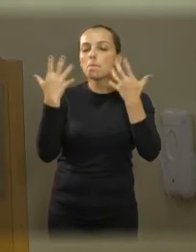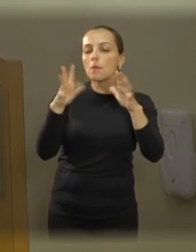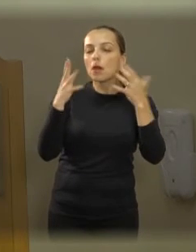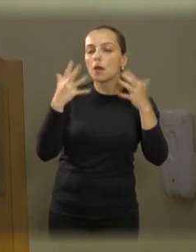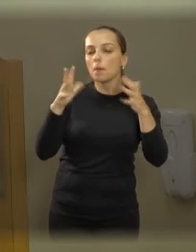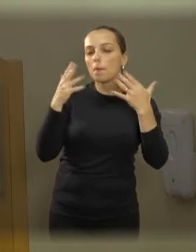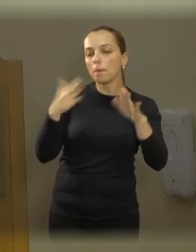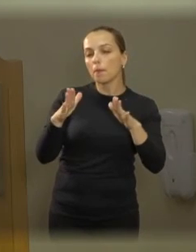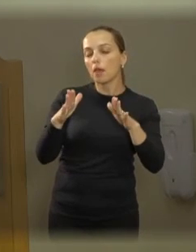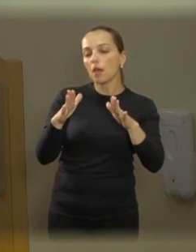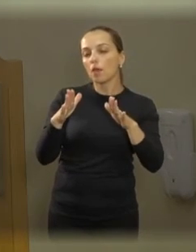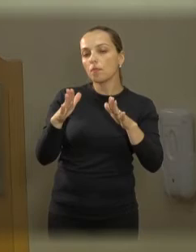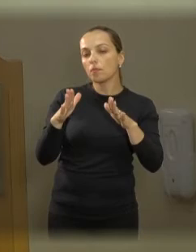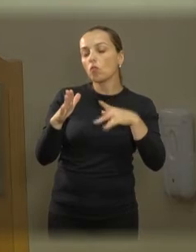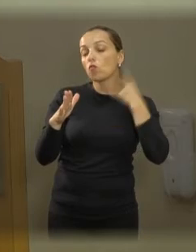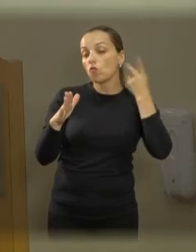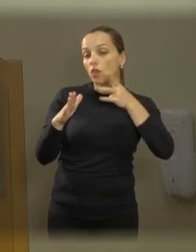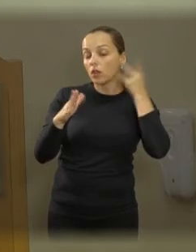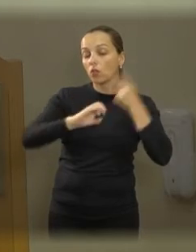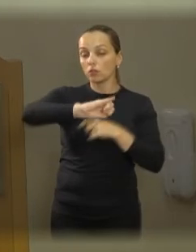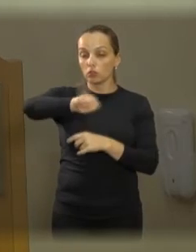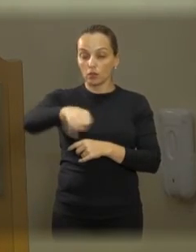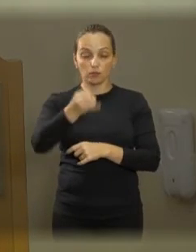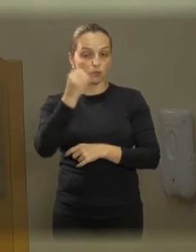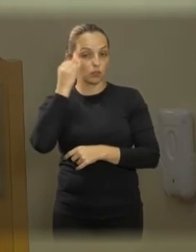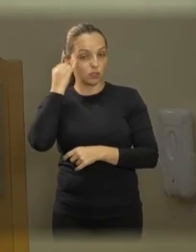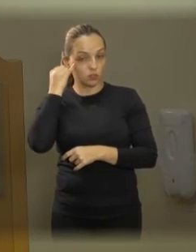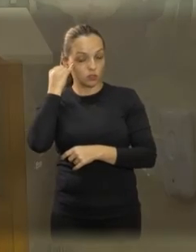o nosso colega Jefferson Yashuda,